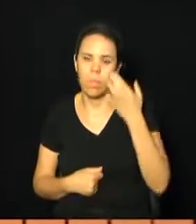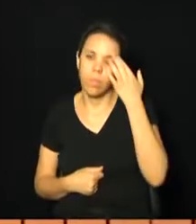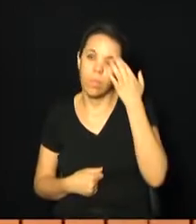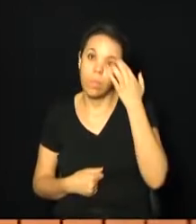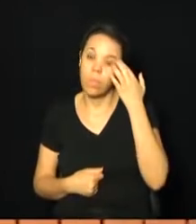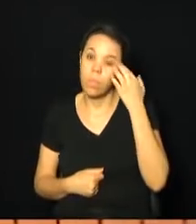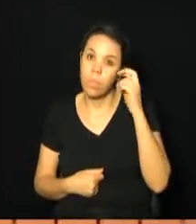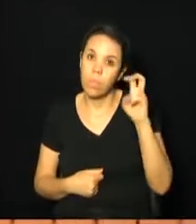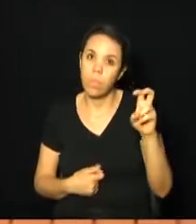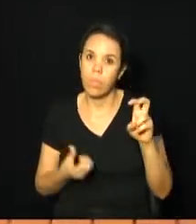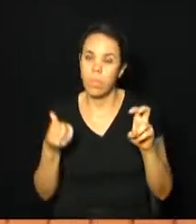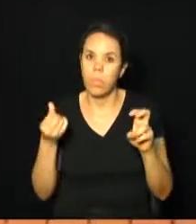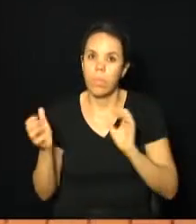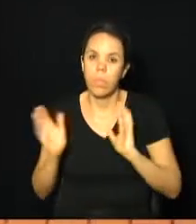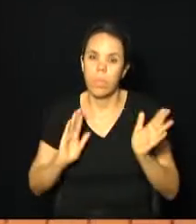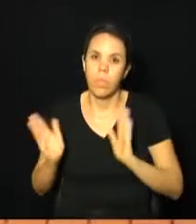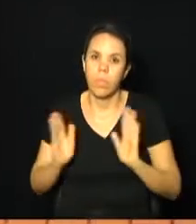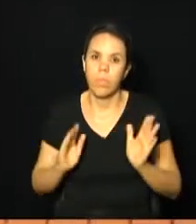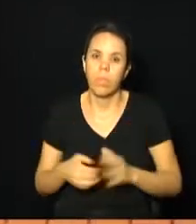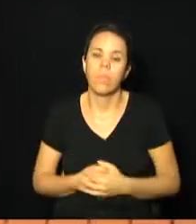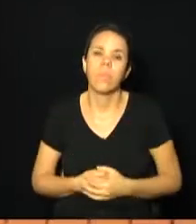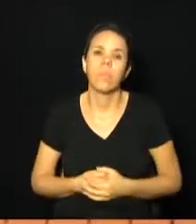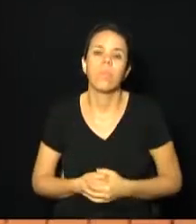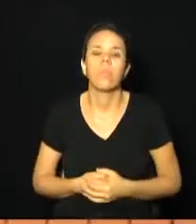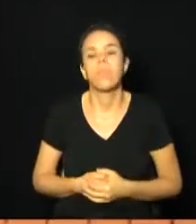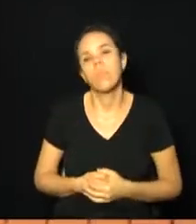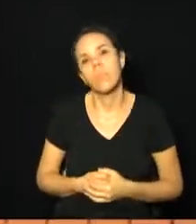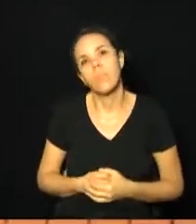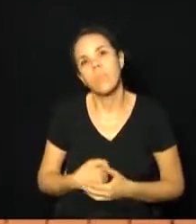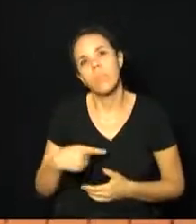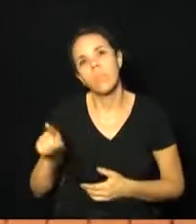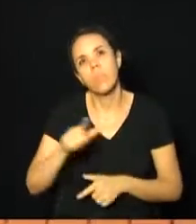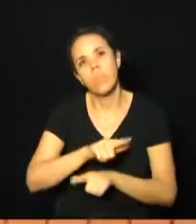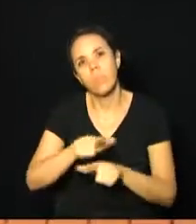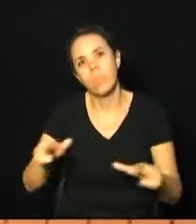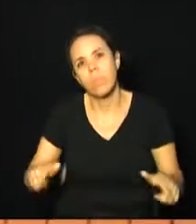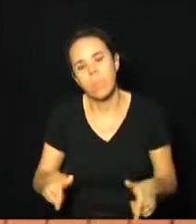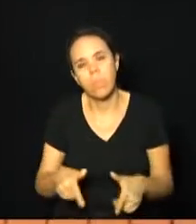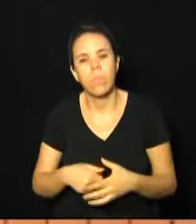vinham 5, 6 caminhões e acabavam indo